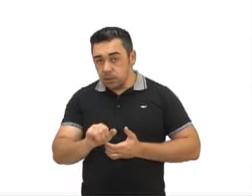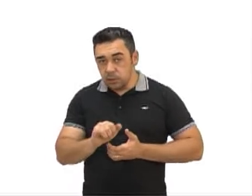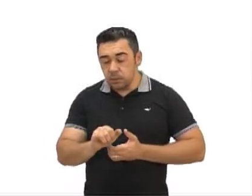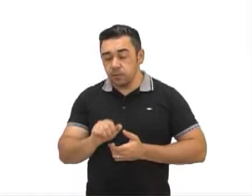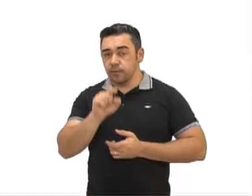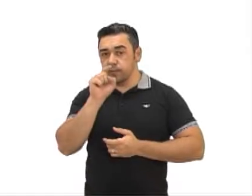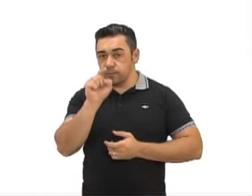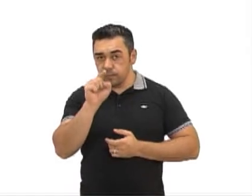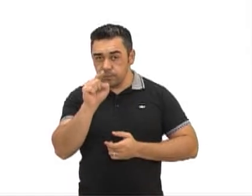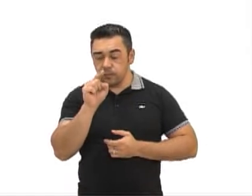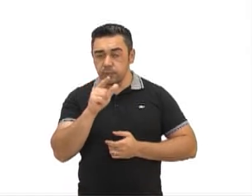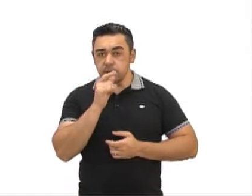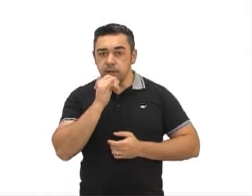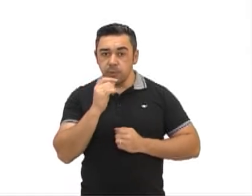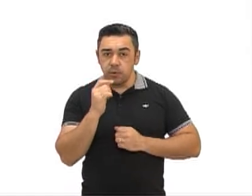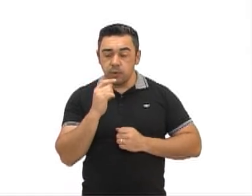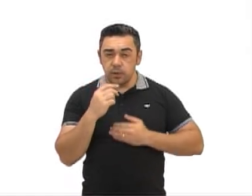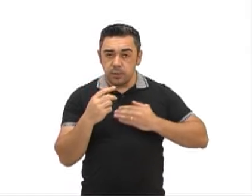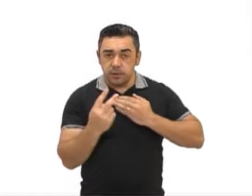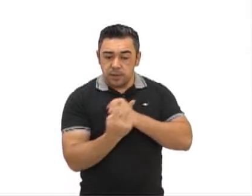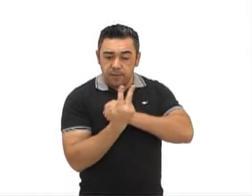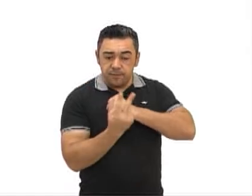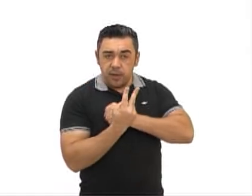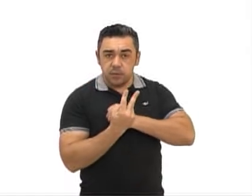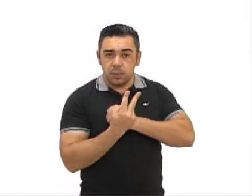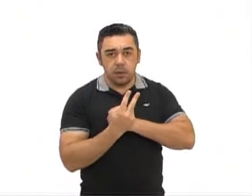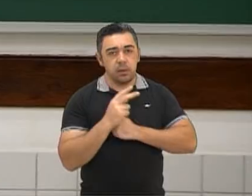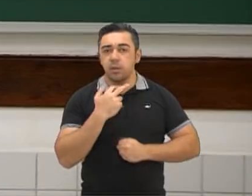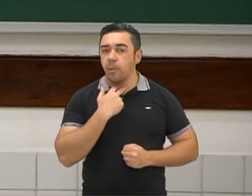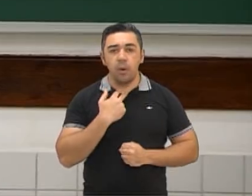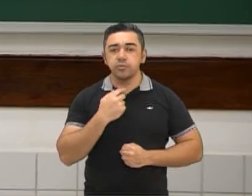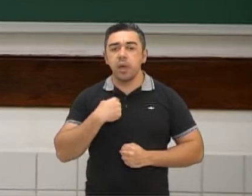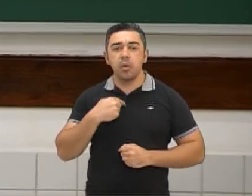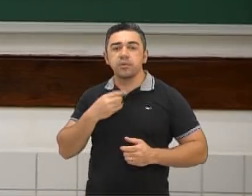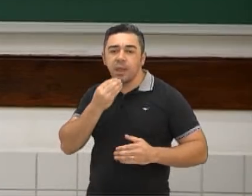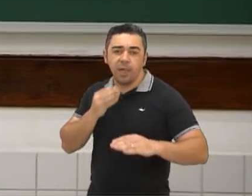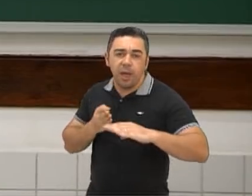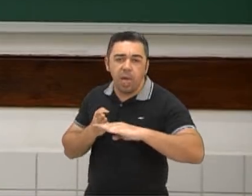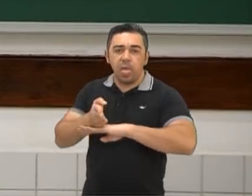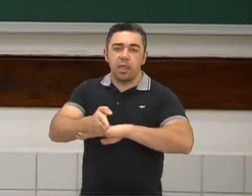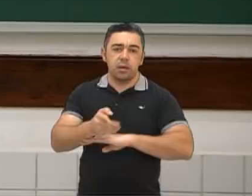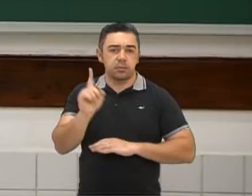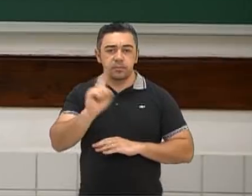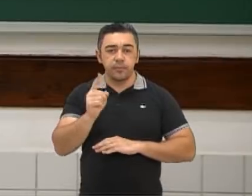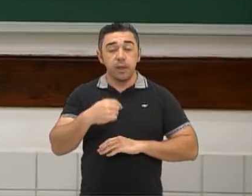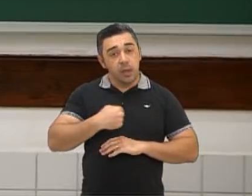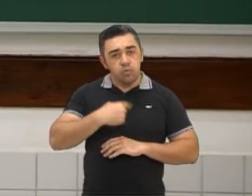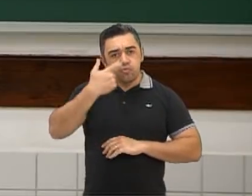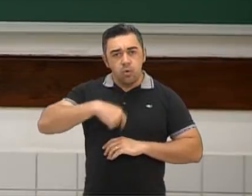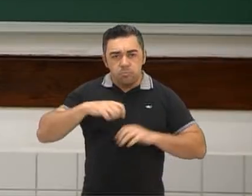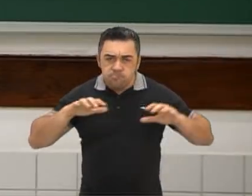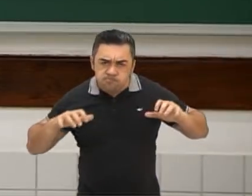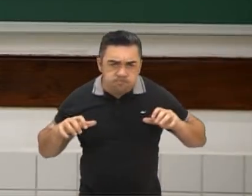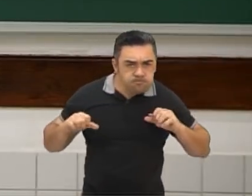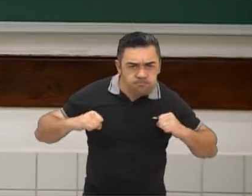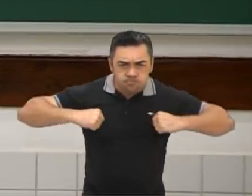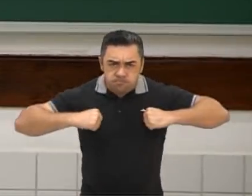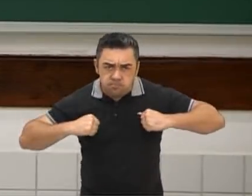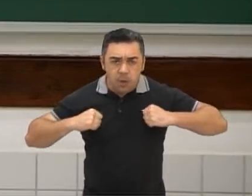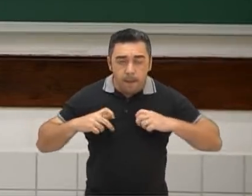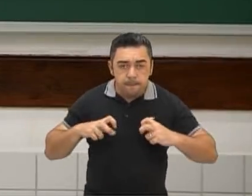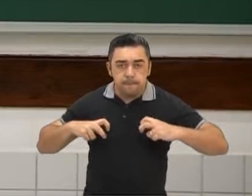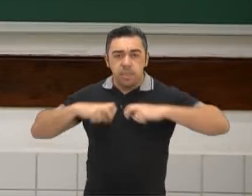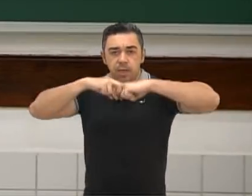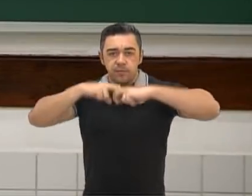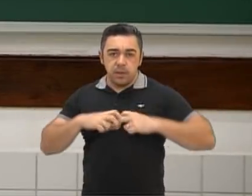jogador de defesa, não adianta querer tentar alguma coisa no ataque. Você vai acabar até atrapalhando a sua